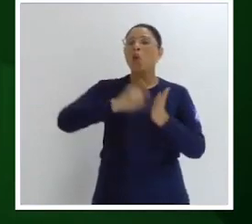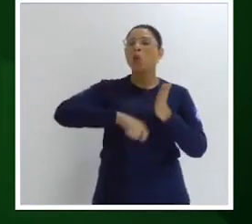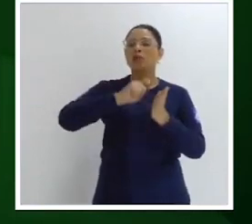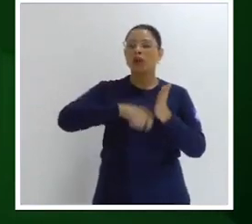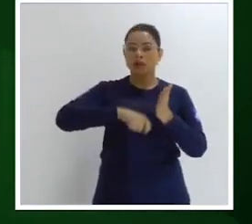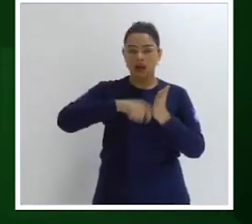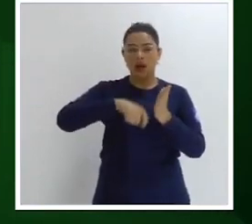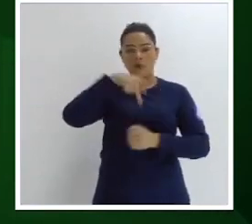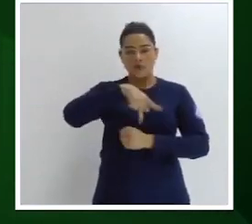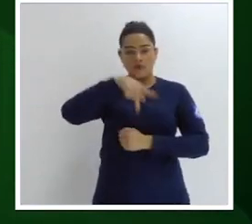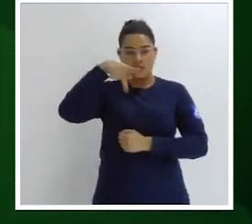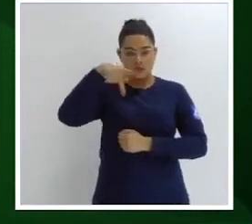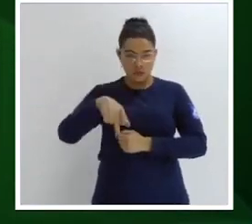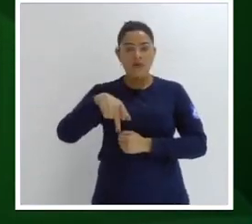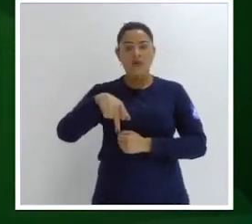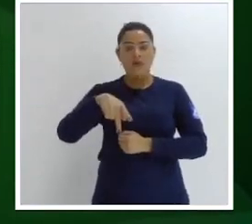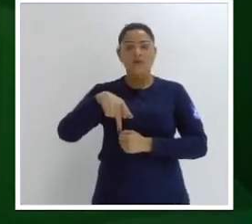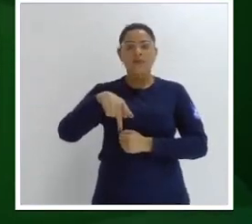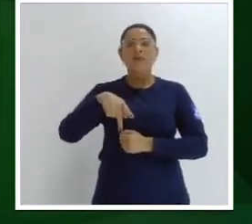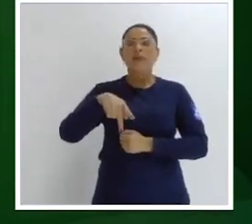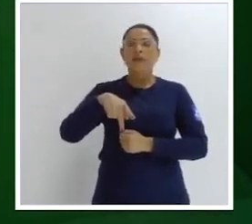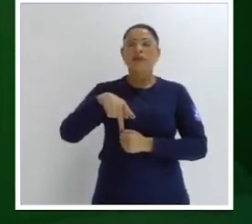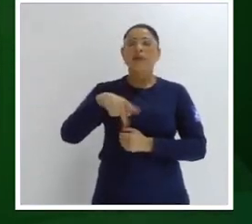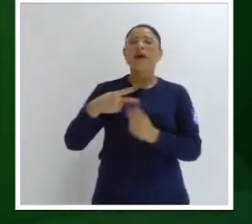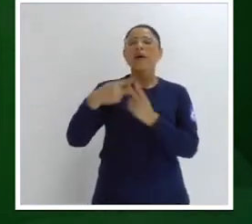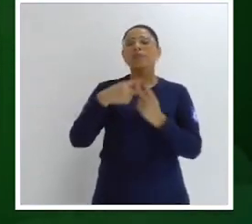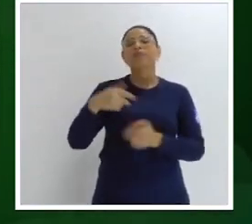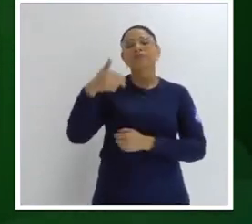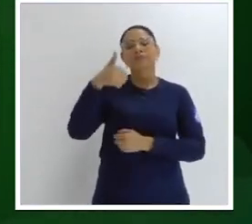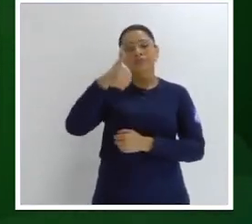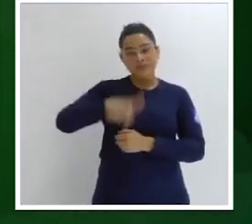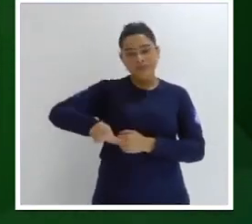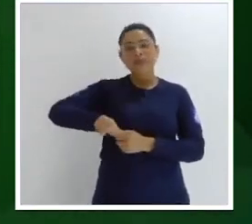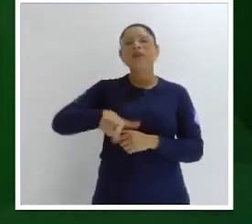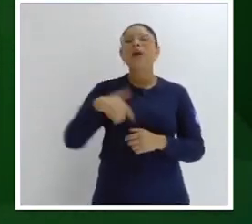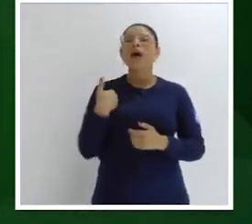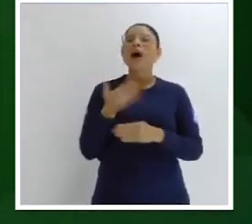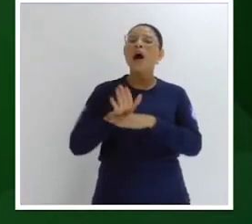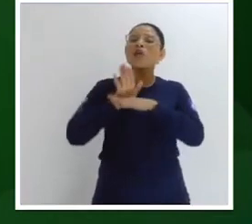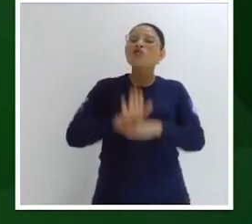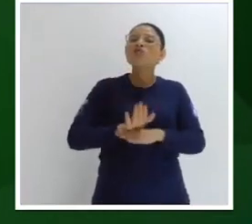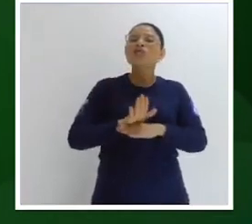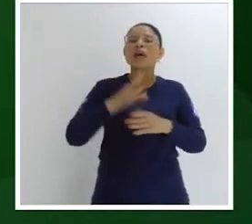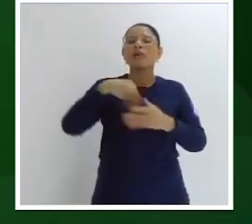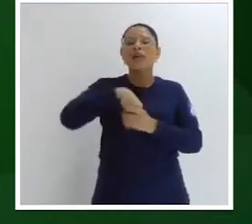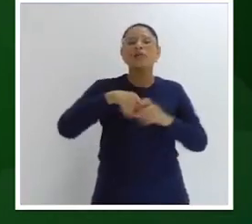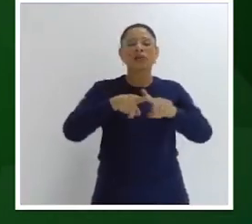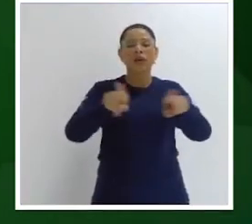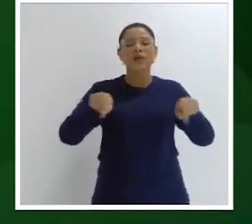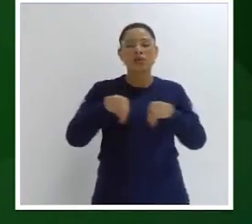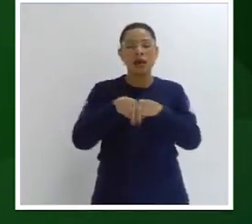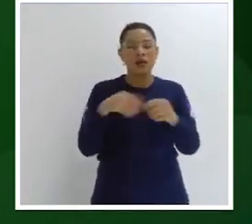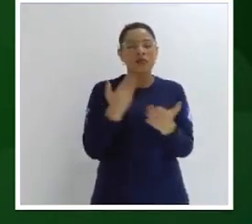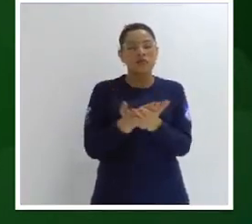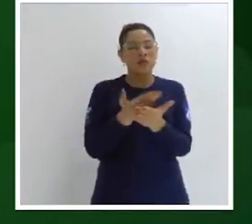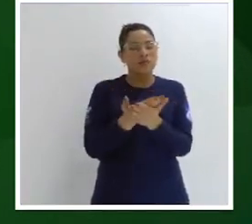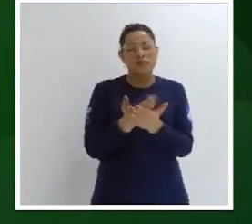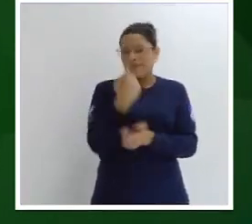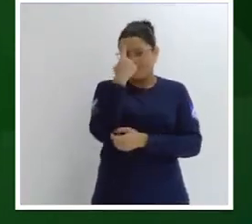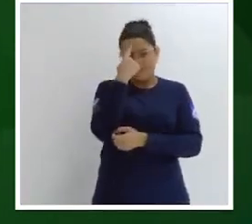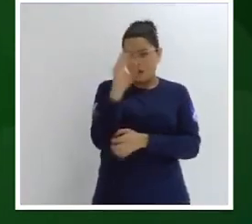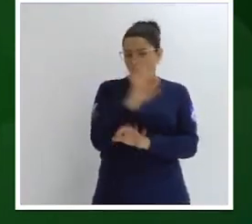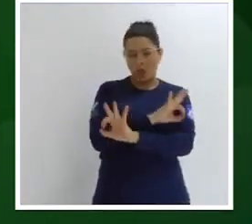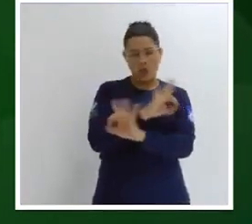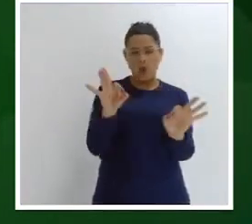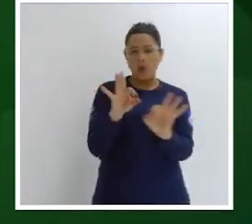para essa questão da recuperação isso ajuda dentro da sala de aula né não é o ideal não é